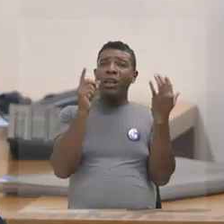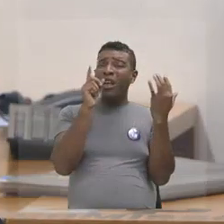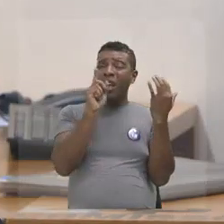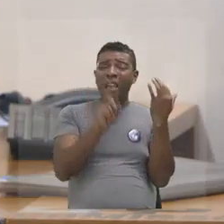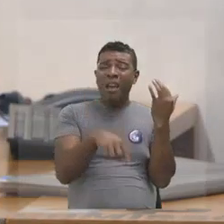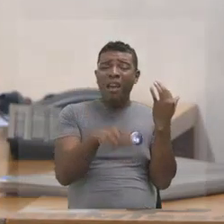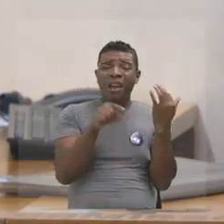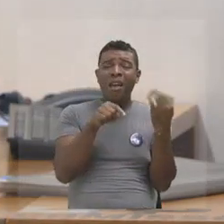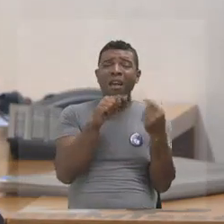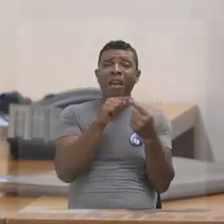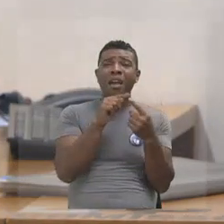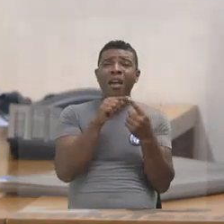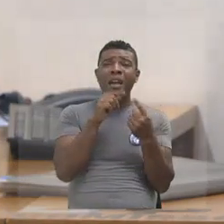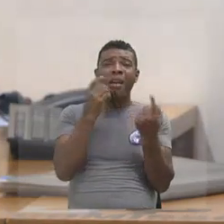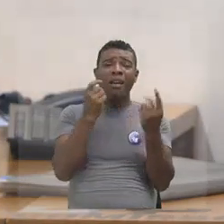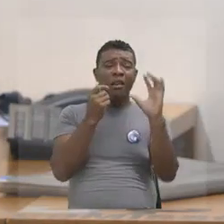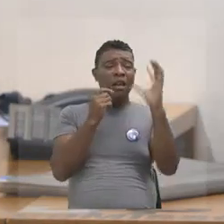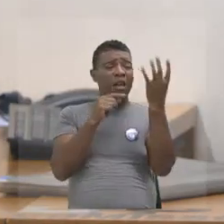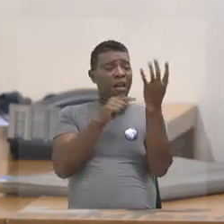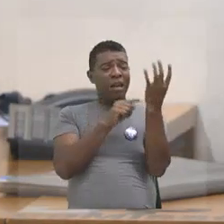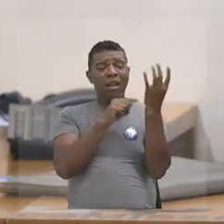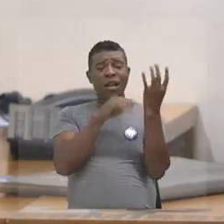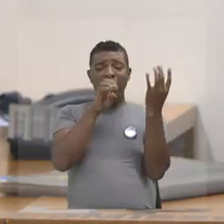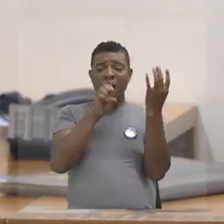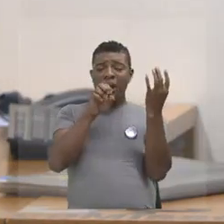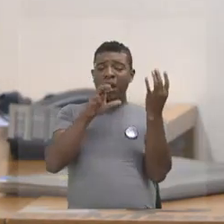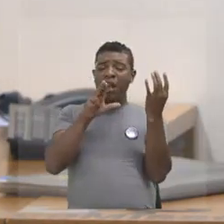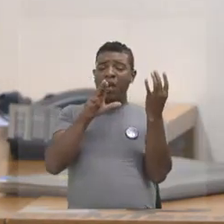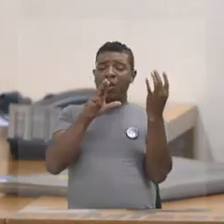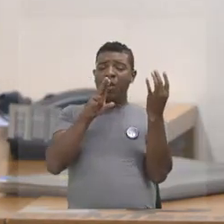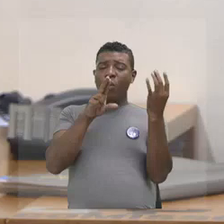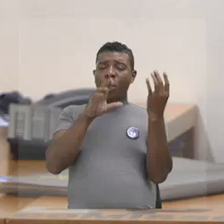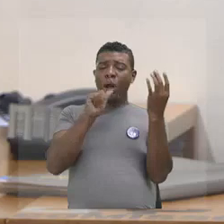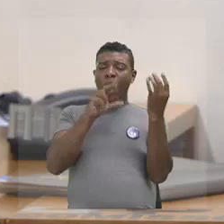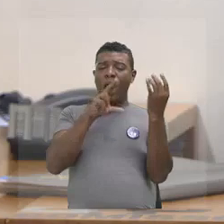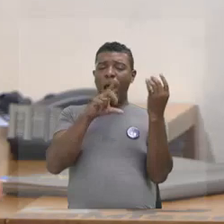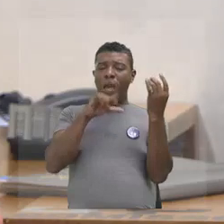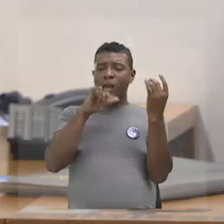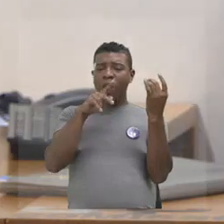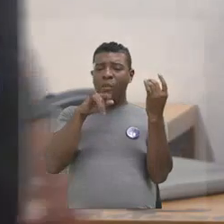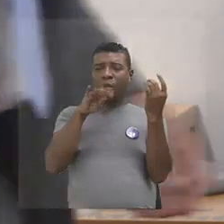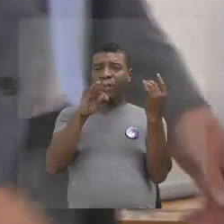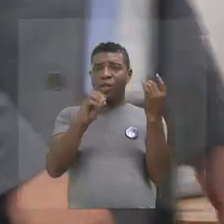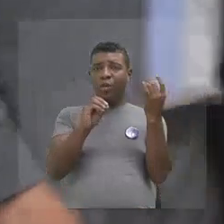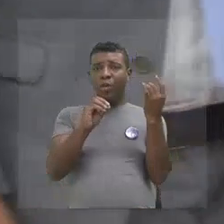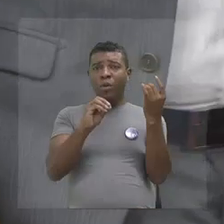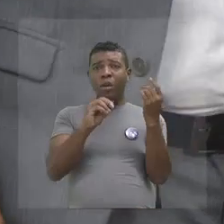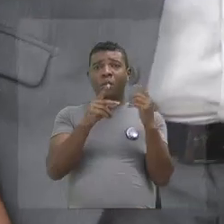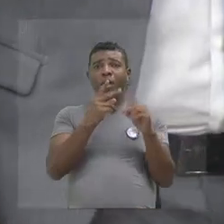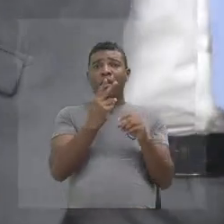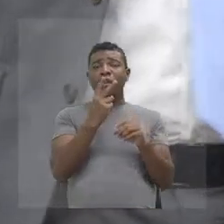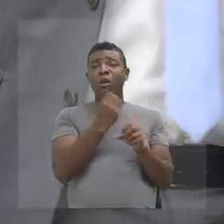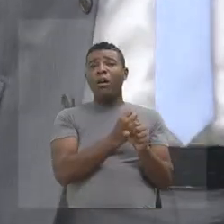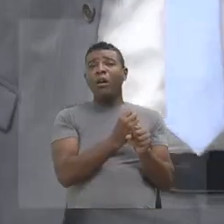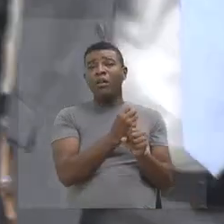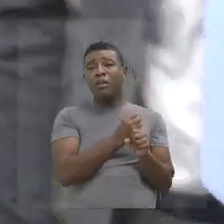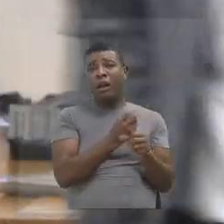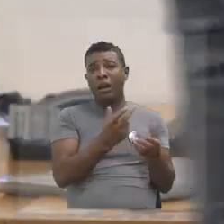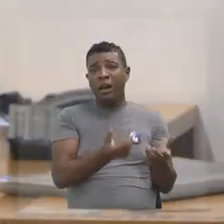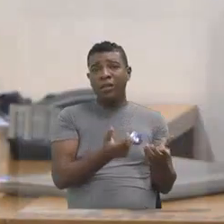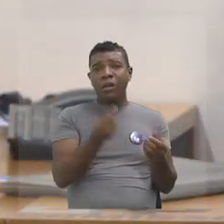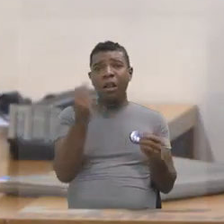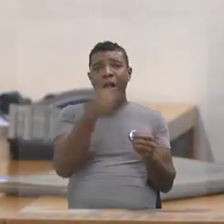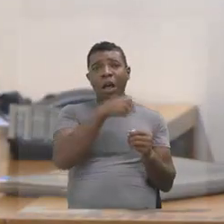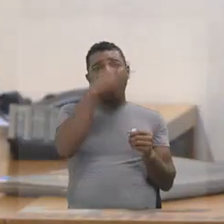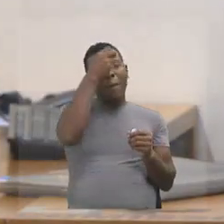estivemos na ief né Muito bem atendido pela Maria Amélia e toda sua equipe mas a coisa tá arrastando são dois anos e lá